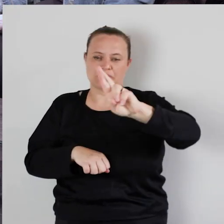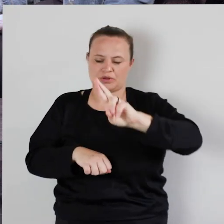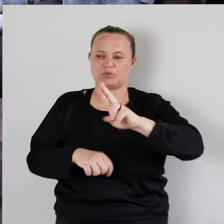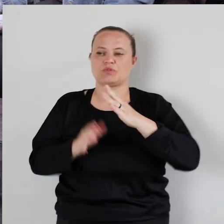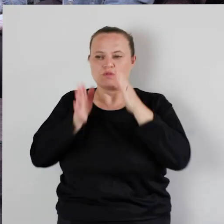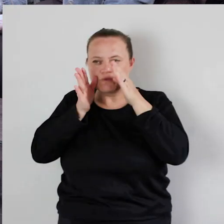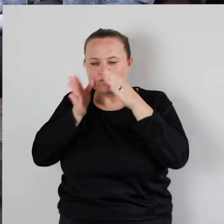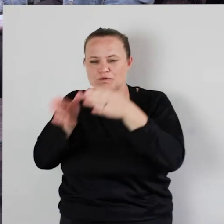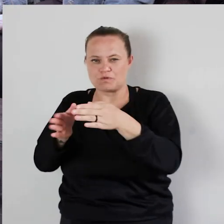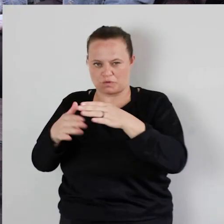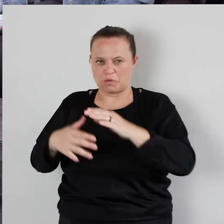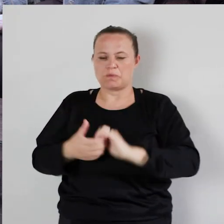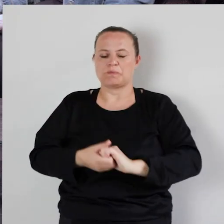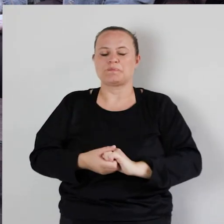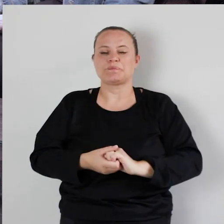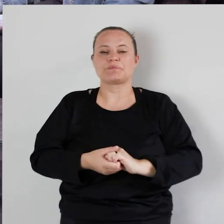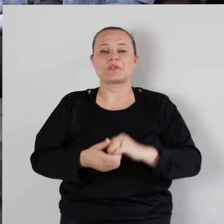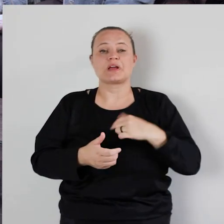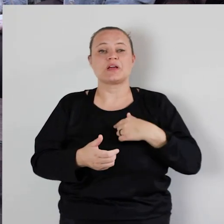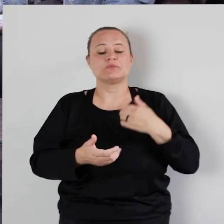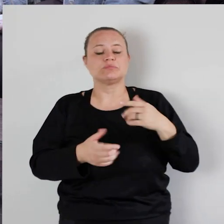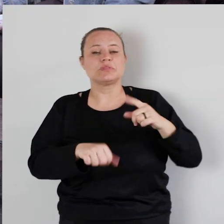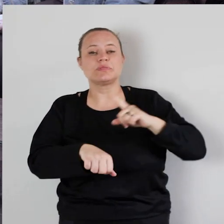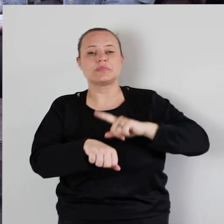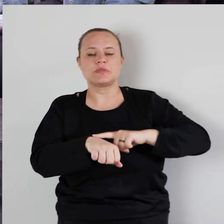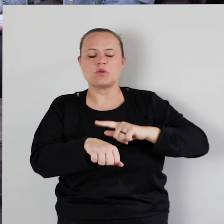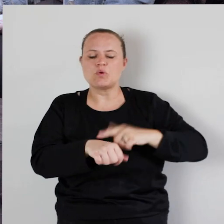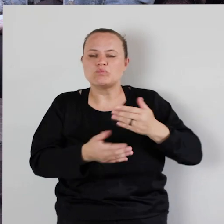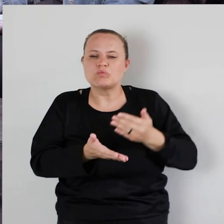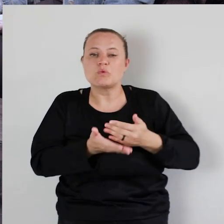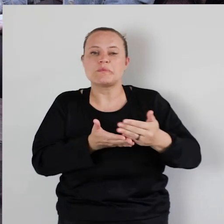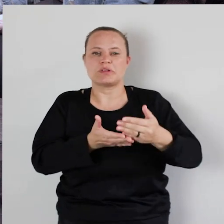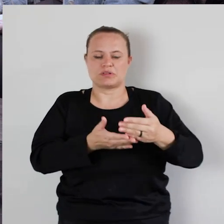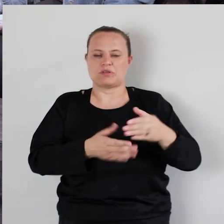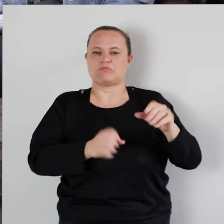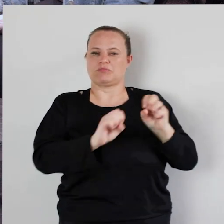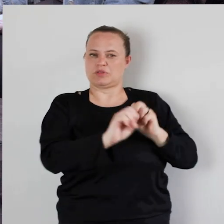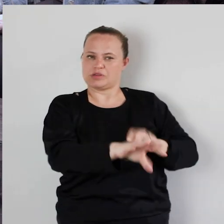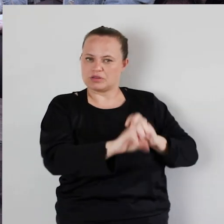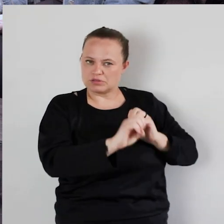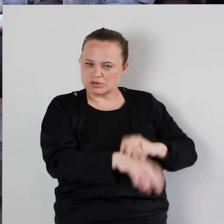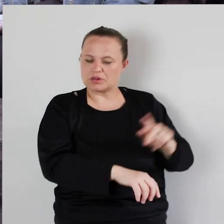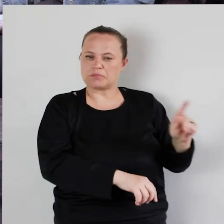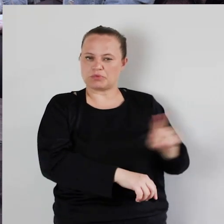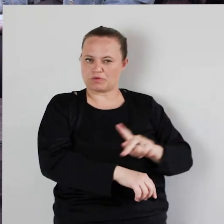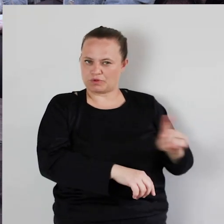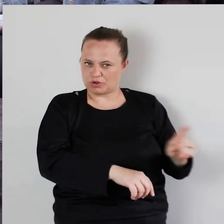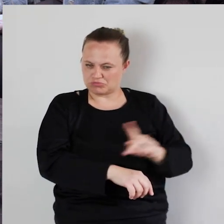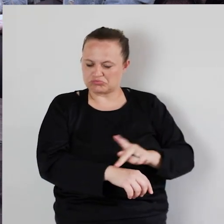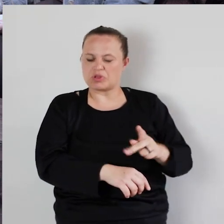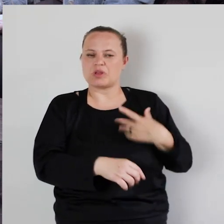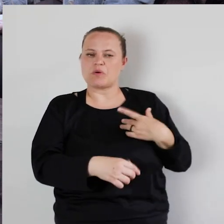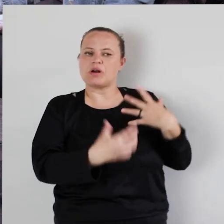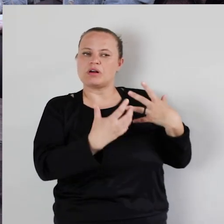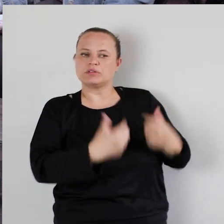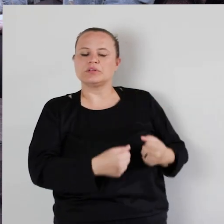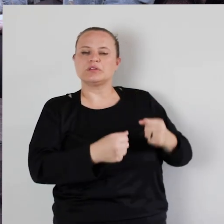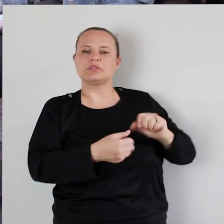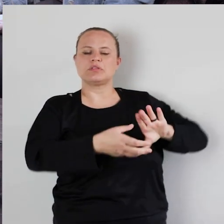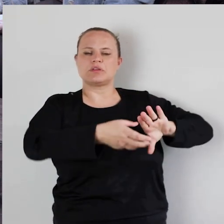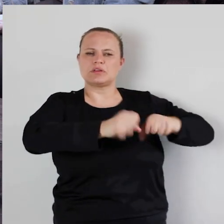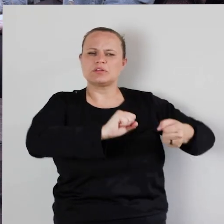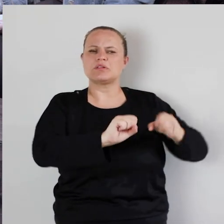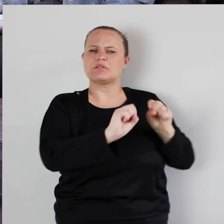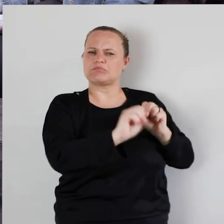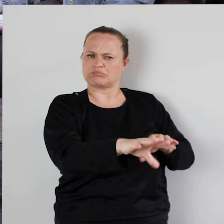durante o meu doutorado, num departamento de administração. Então, nesse momento eu ingresso como docente, assumo